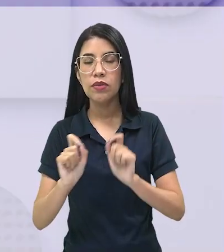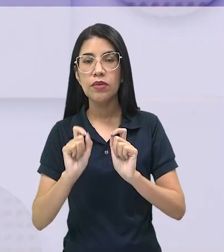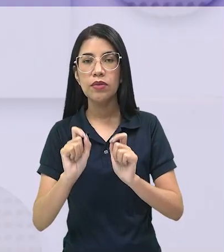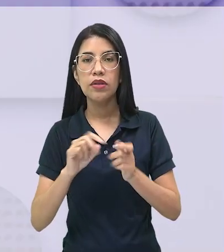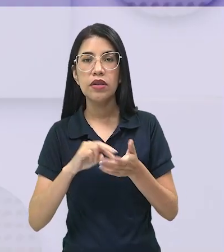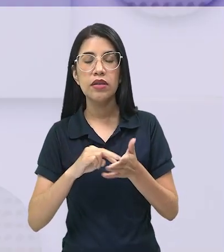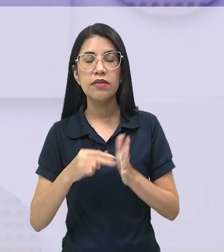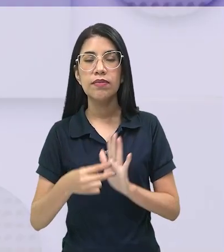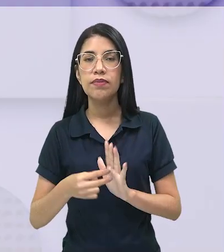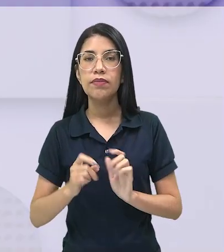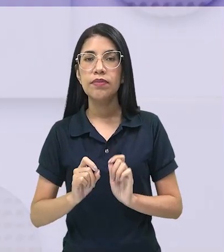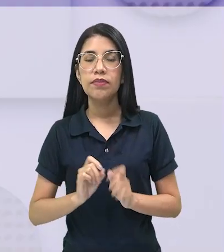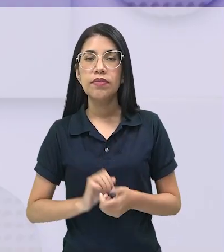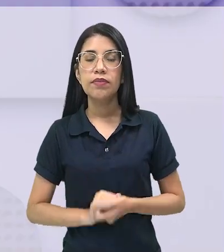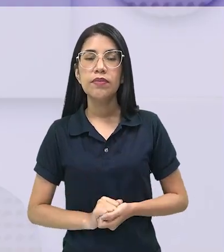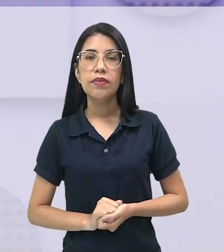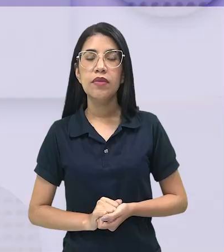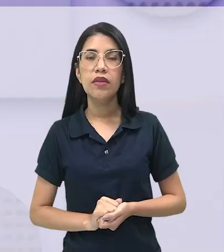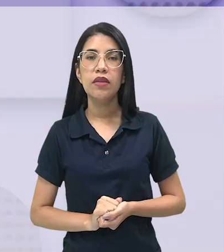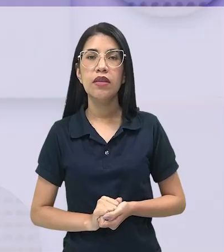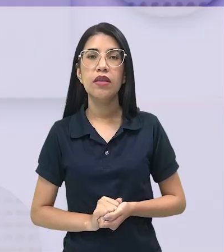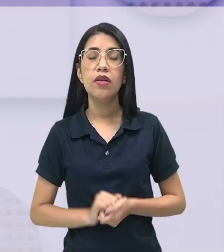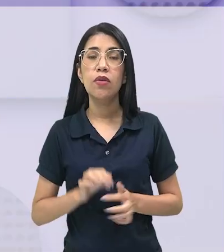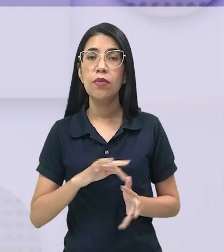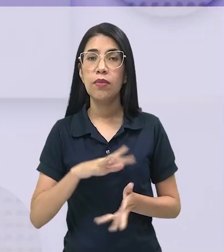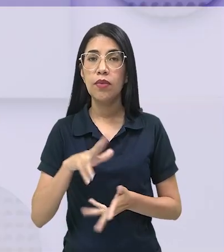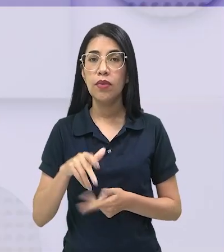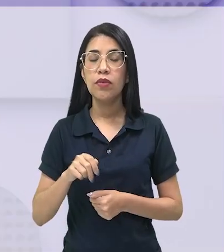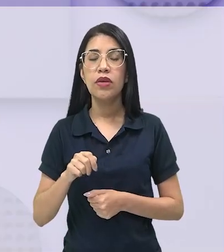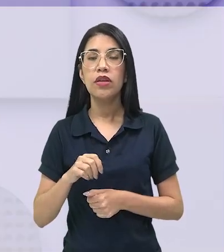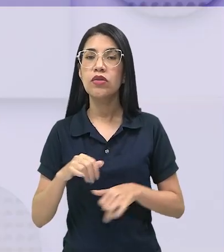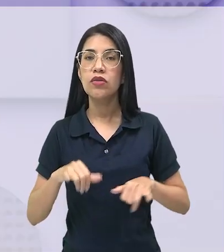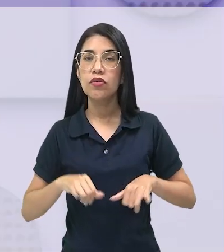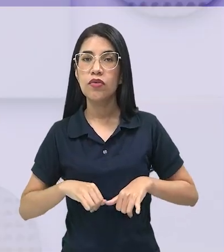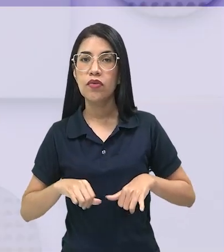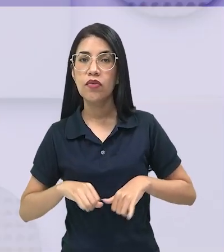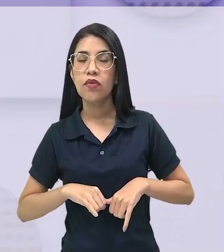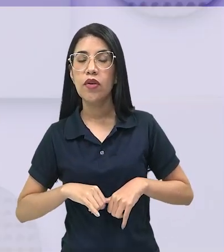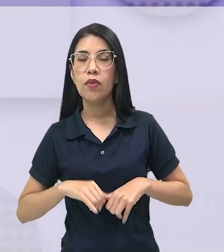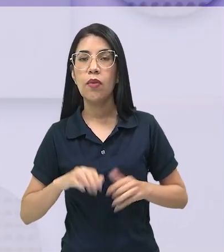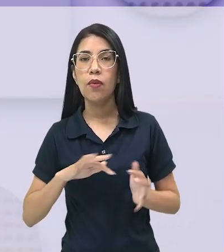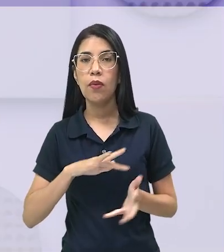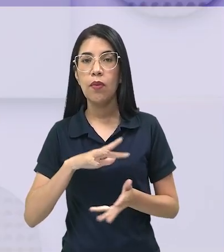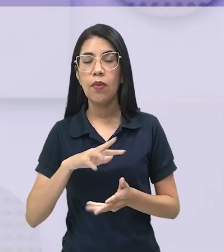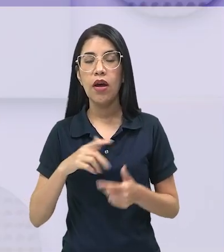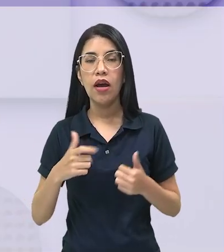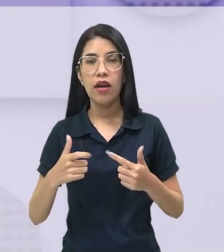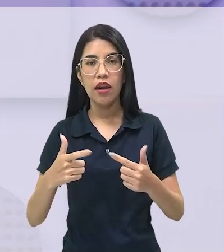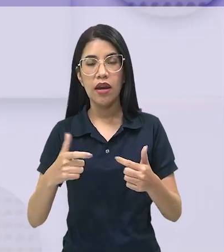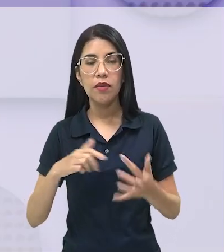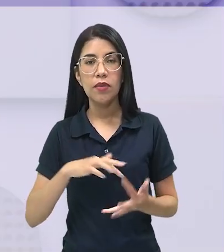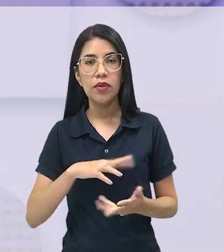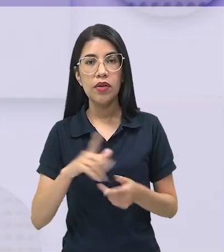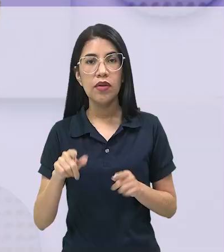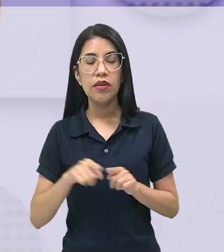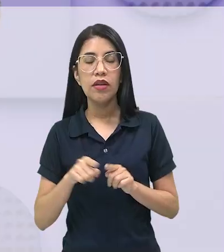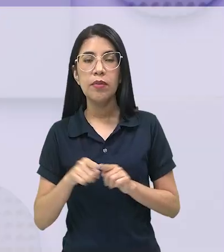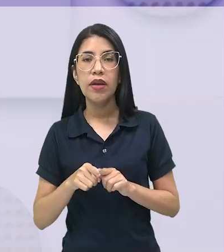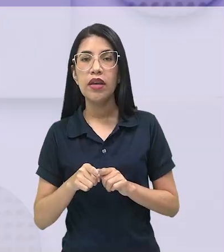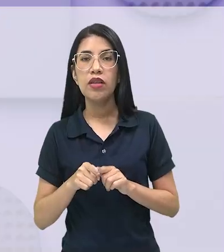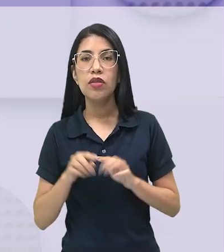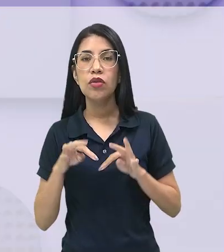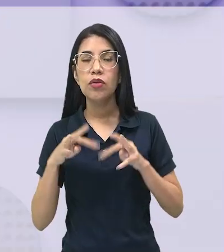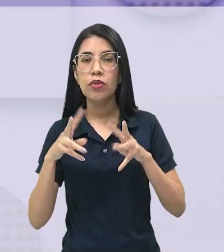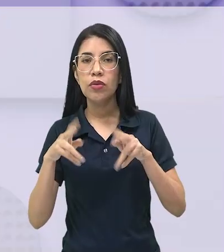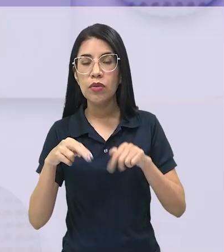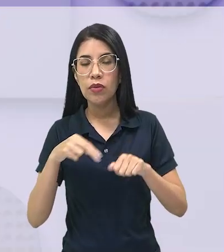mundo que tinha sofrido a Segunda Guerra Mundial e o desejo universal de todas as